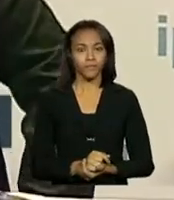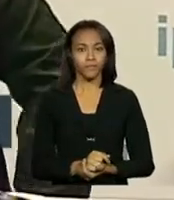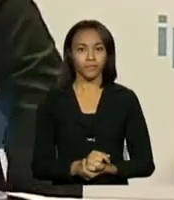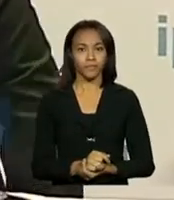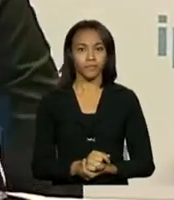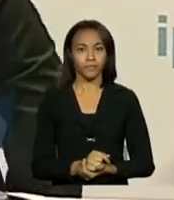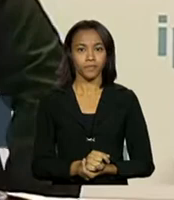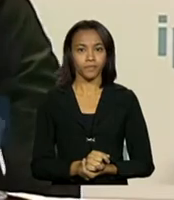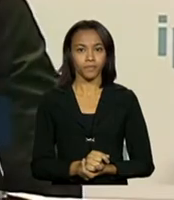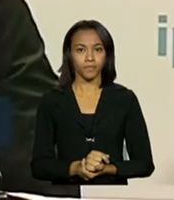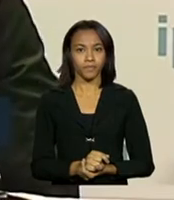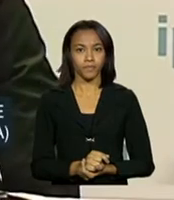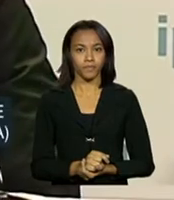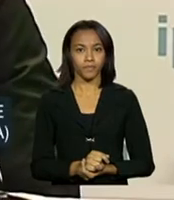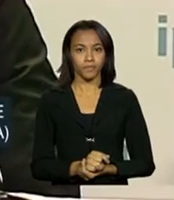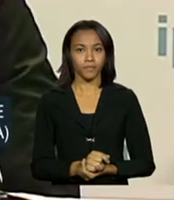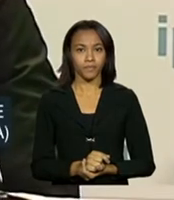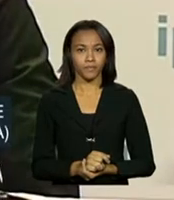dos grandes